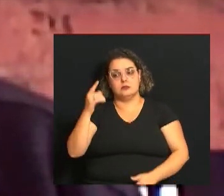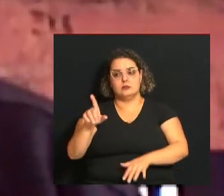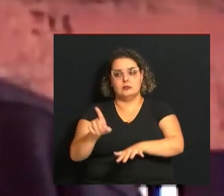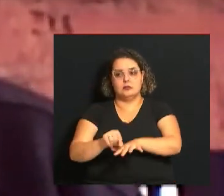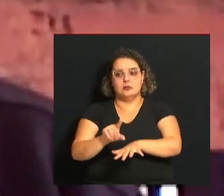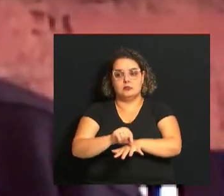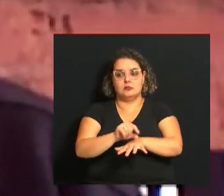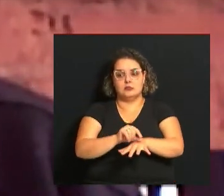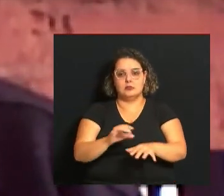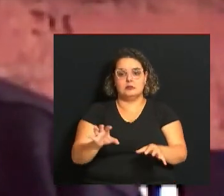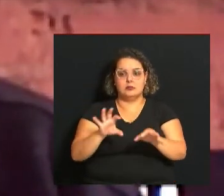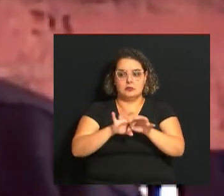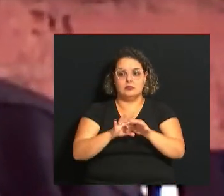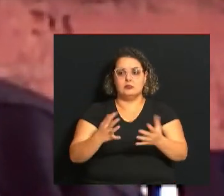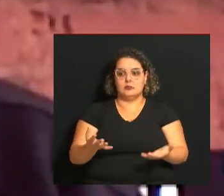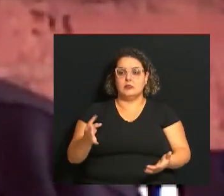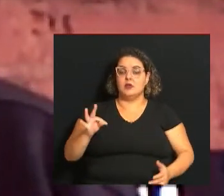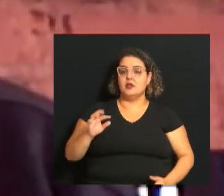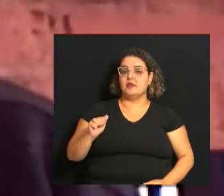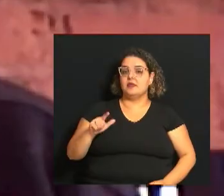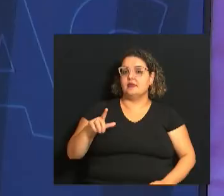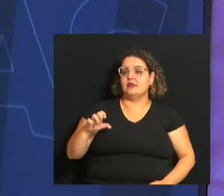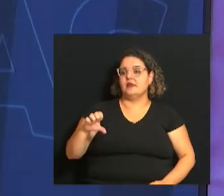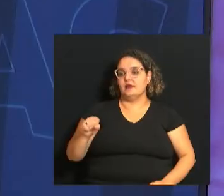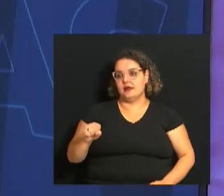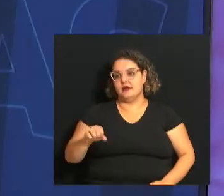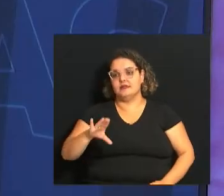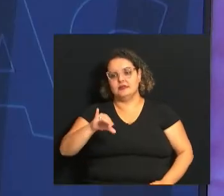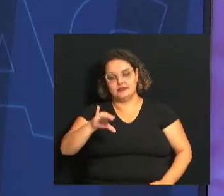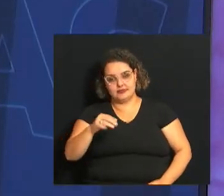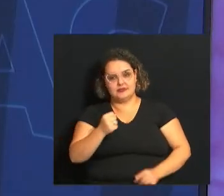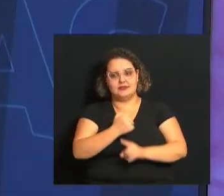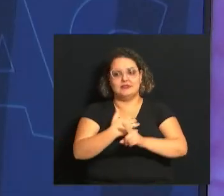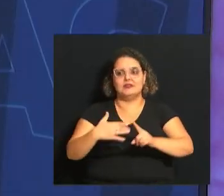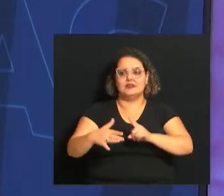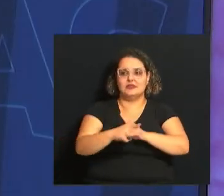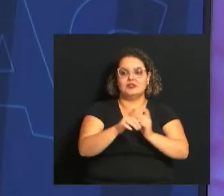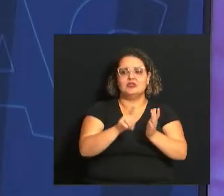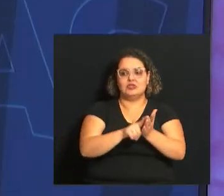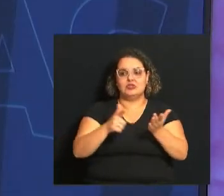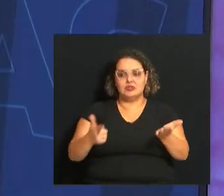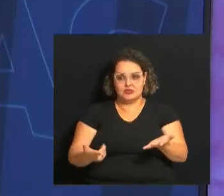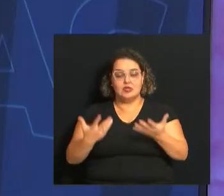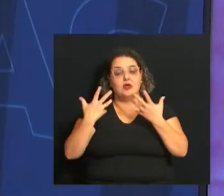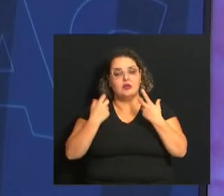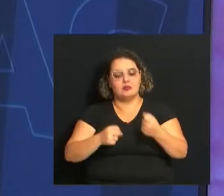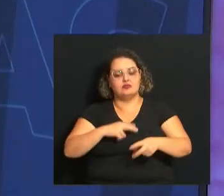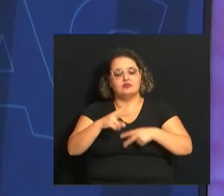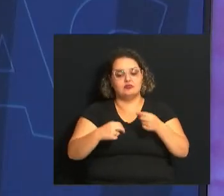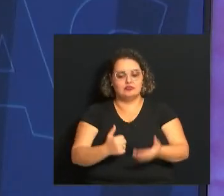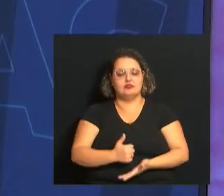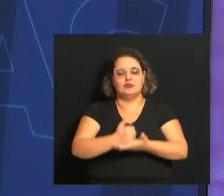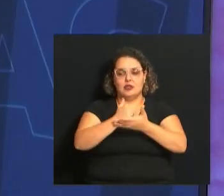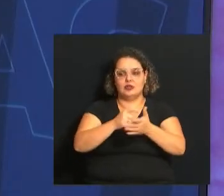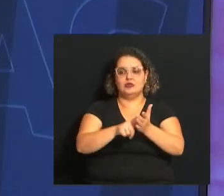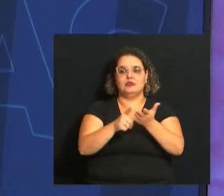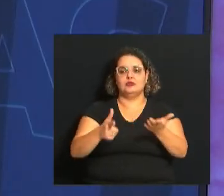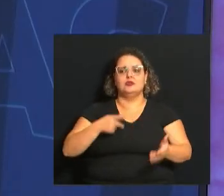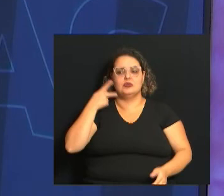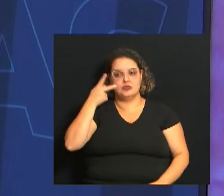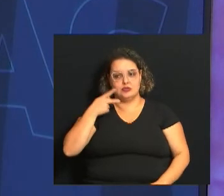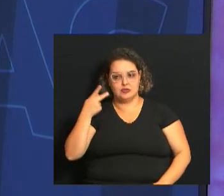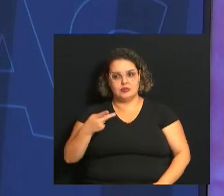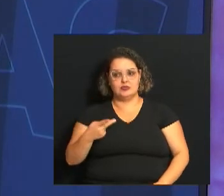conciliação. Thales Guaraci, cientista social, jornalista que recebeu o Prêmio ESSO de Jornalismo Político, editor